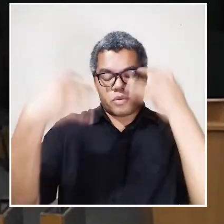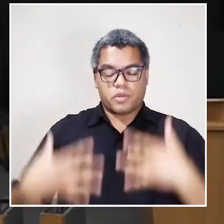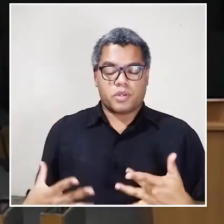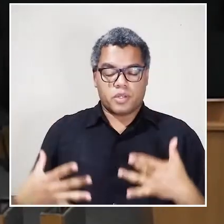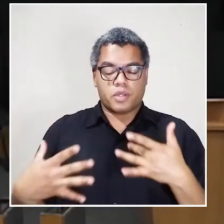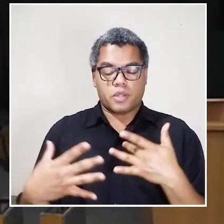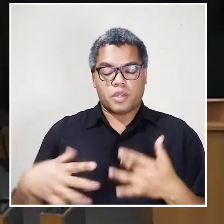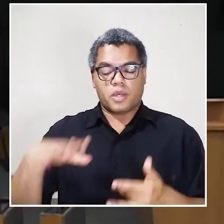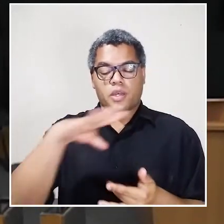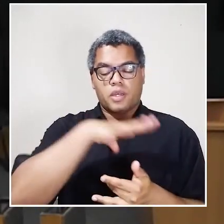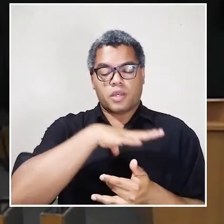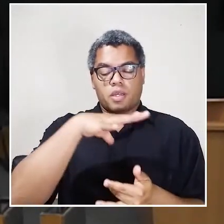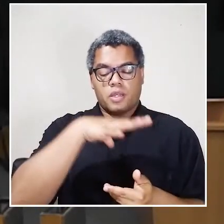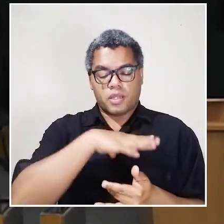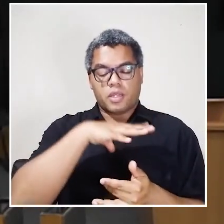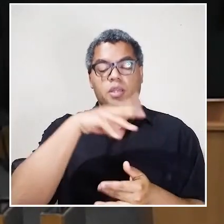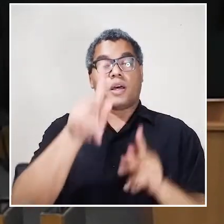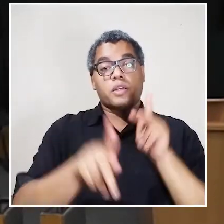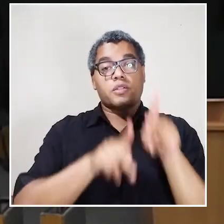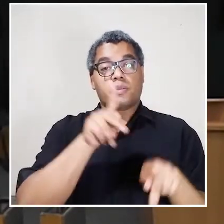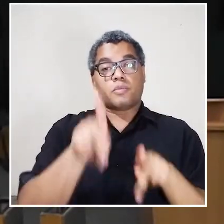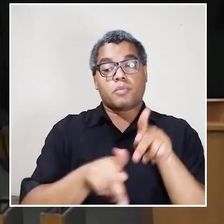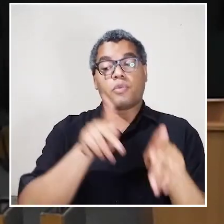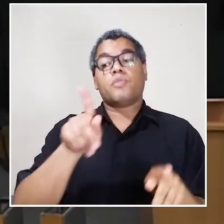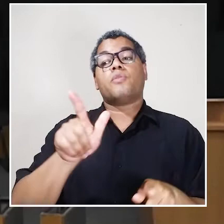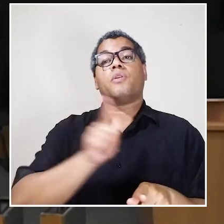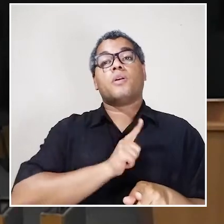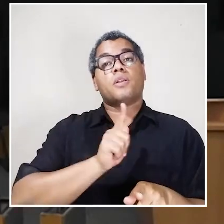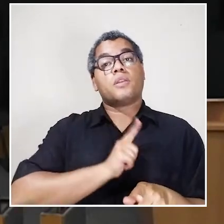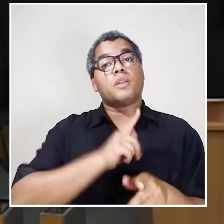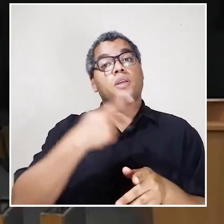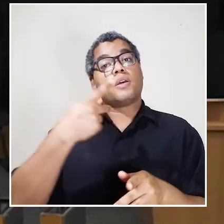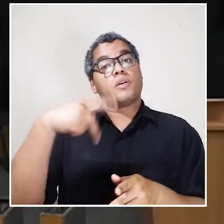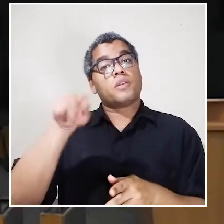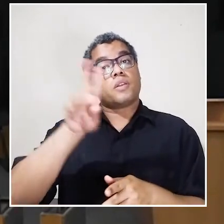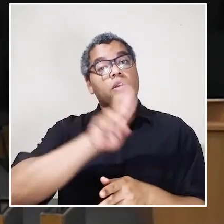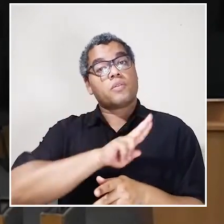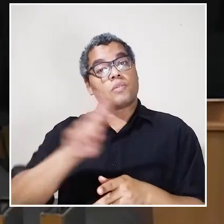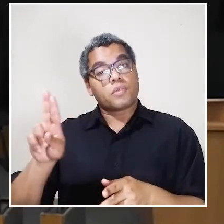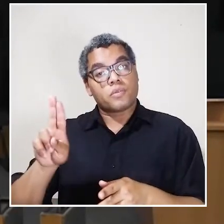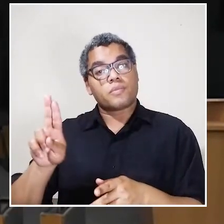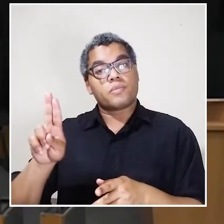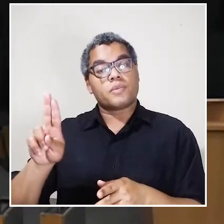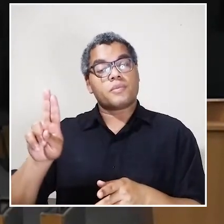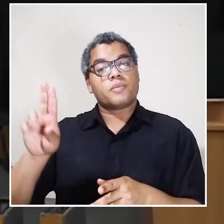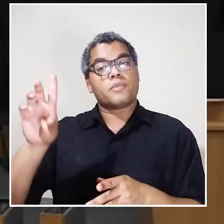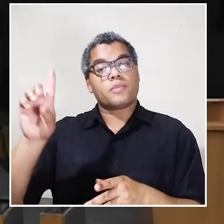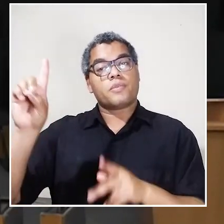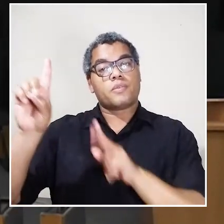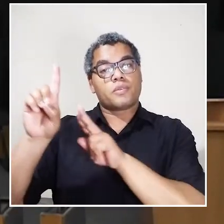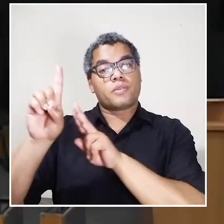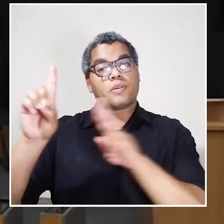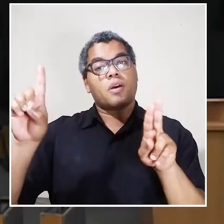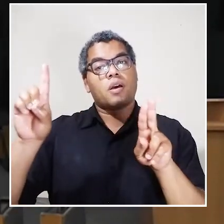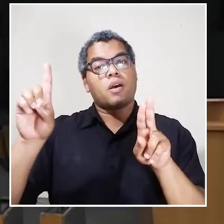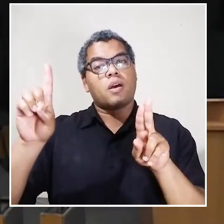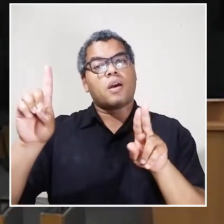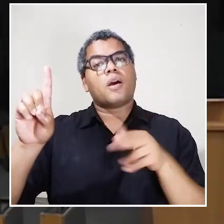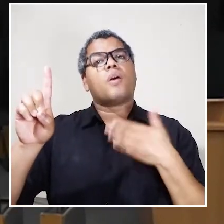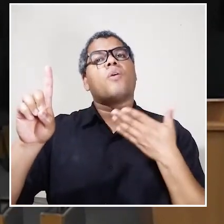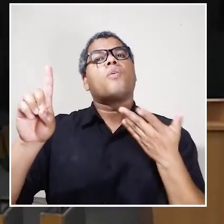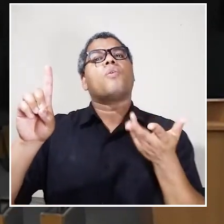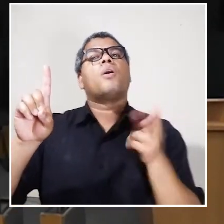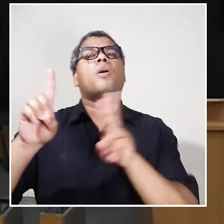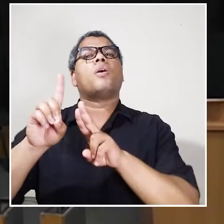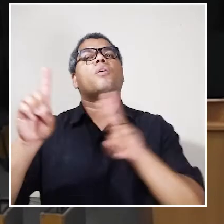tua cidade e o teu povo são chamados pelo teu nome. Qual é o nome que está sobre